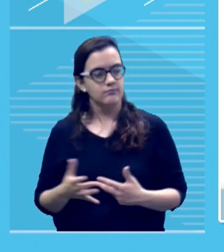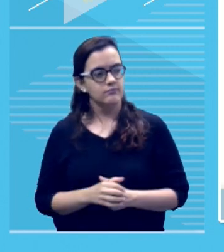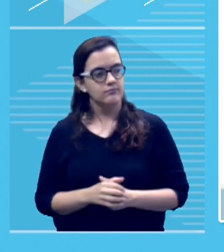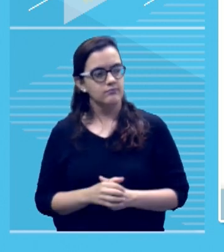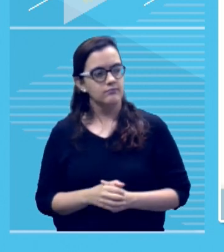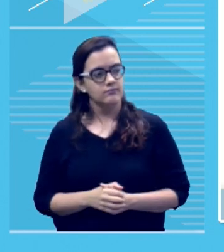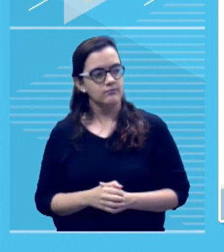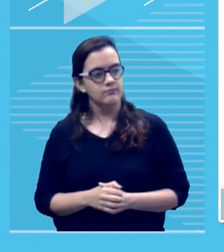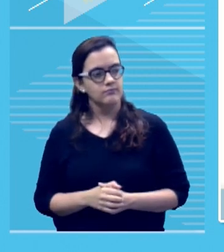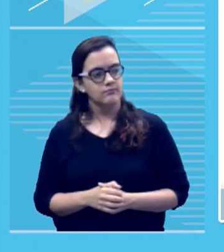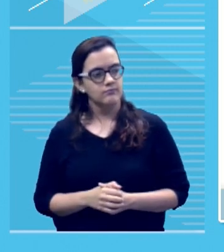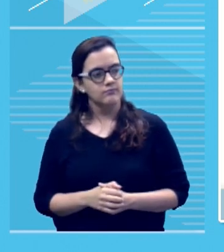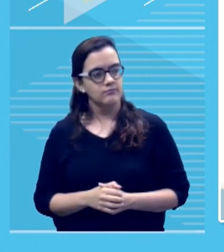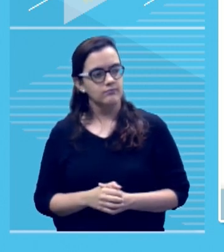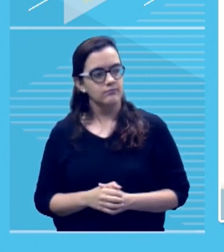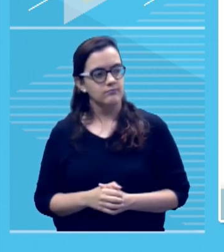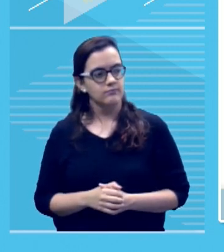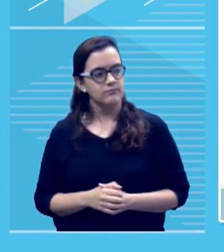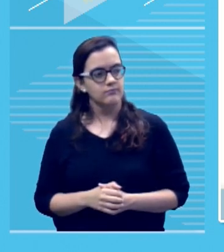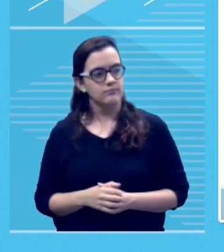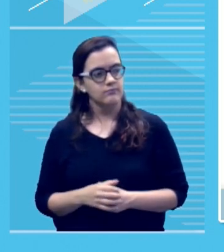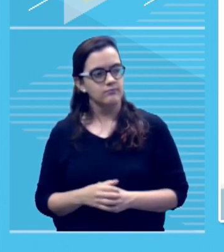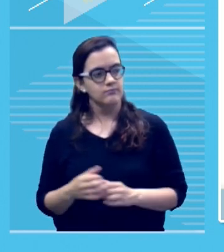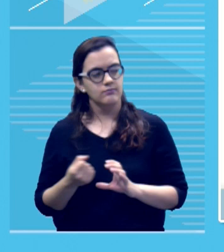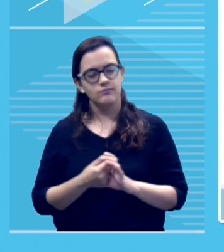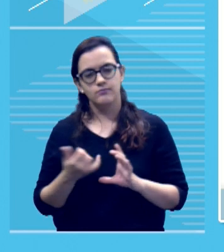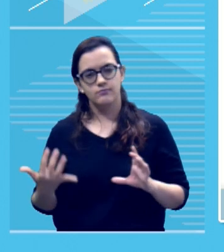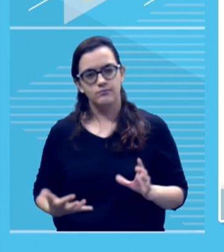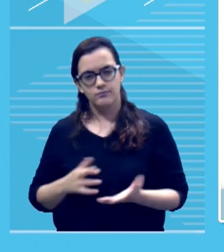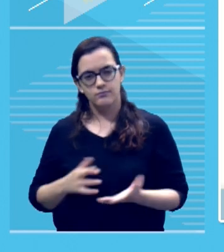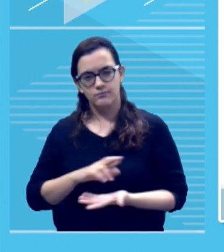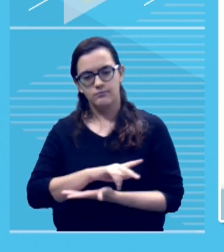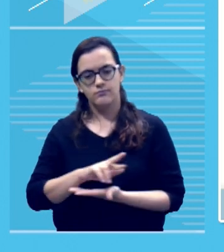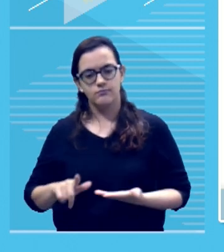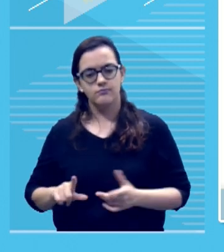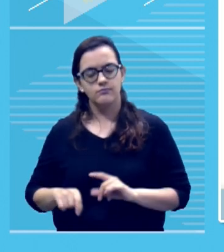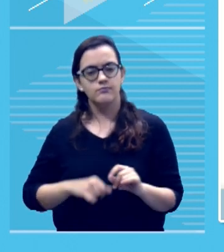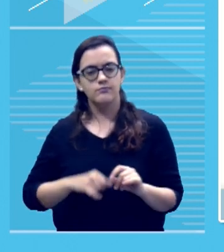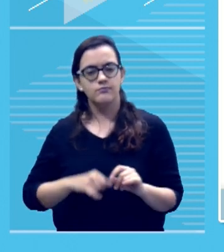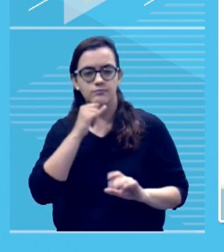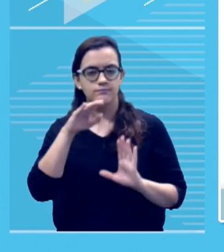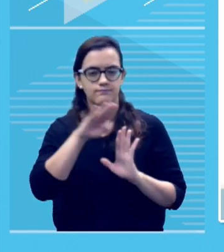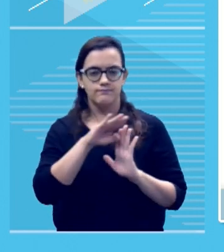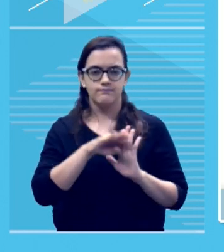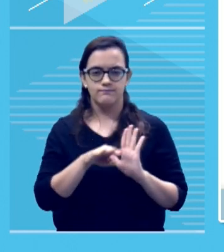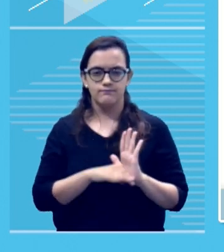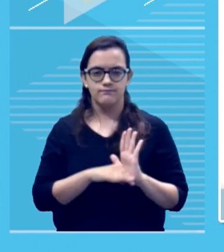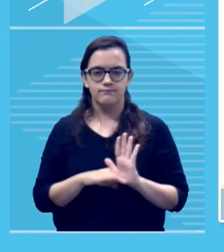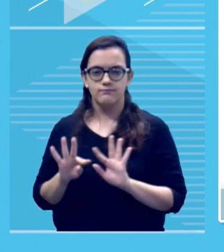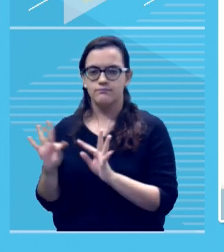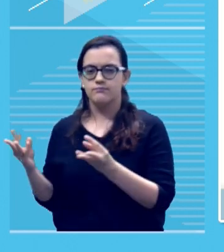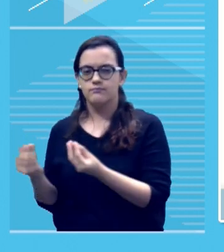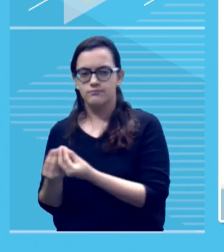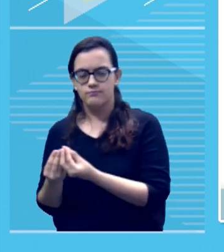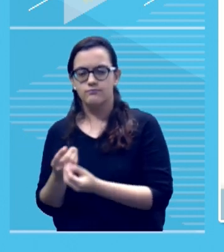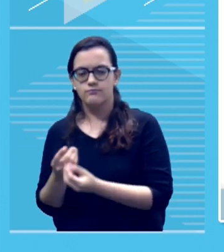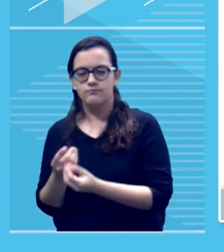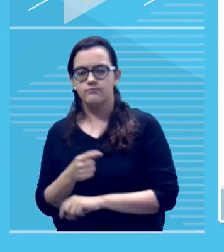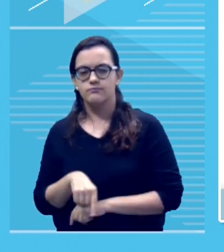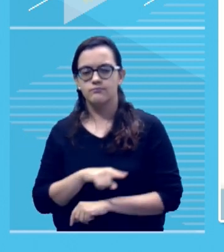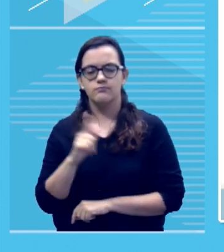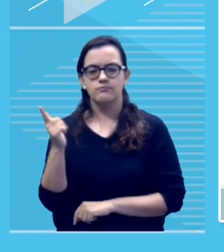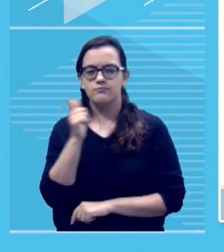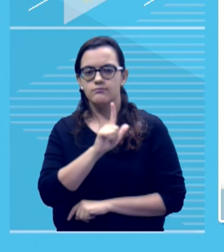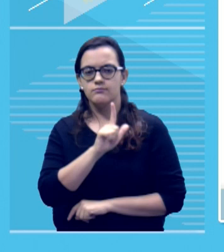Várias características de propriedades de moléculas orgânicas podem ser